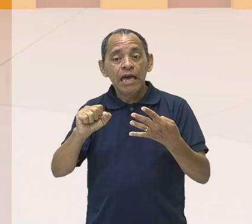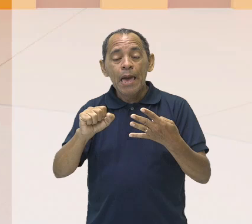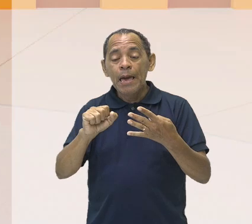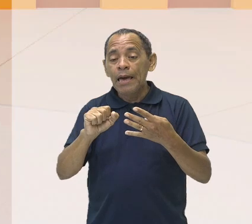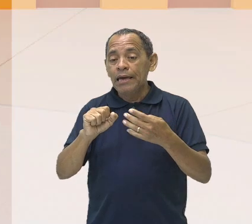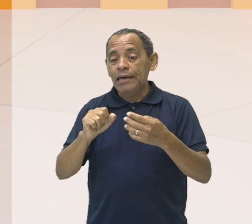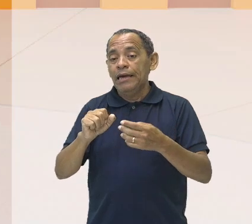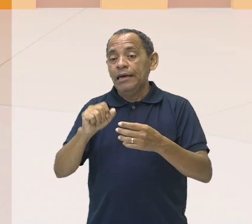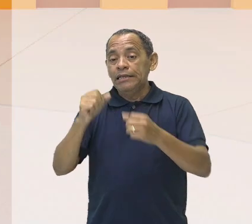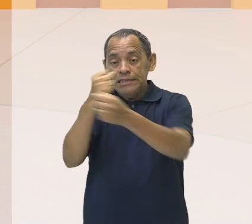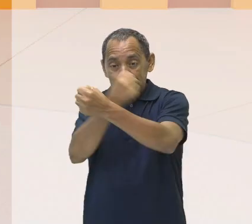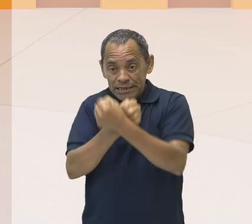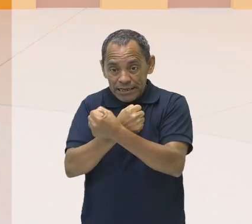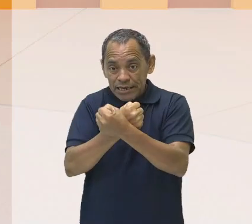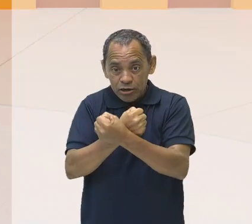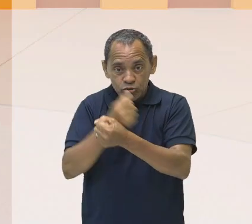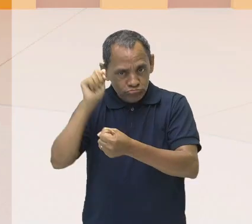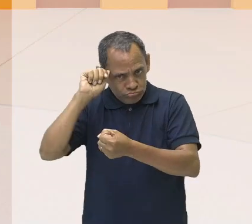assinada em